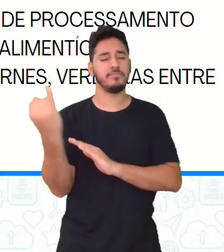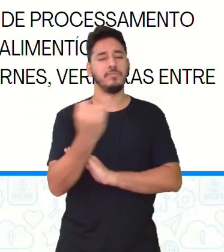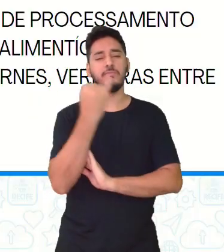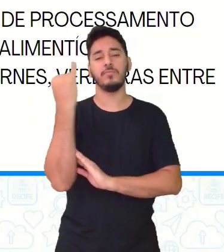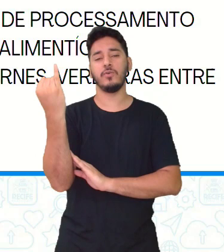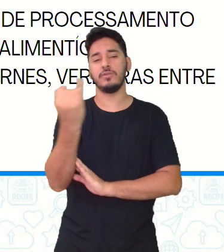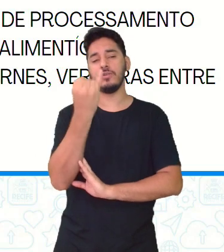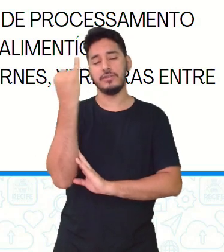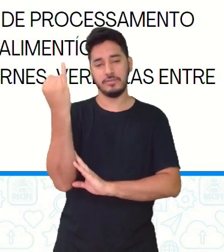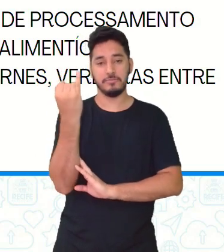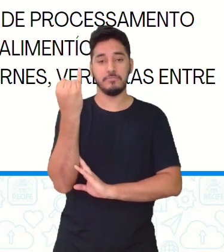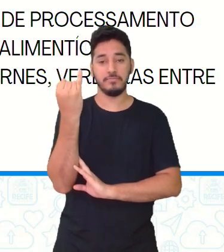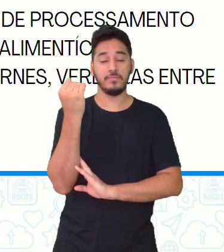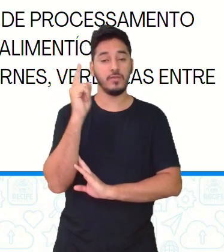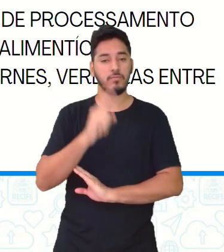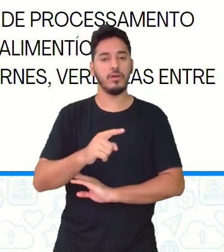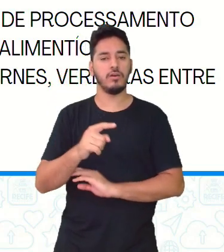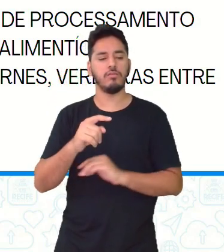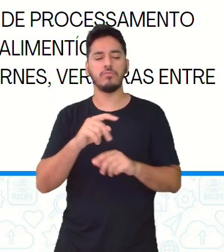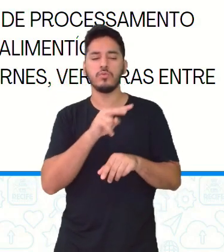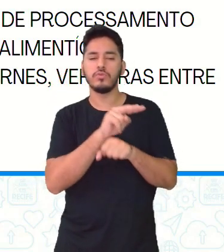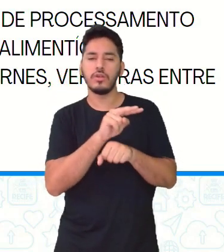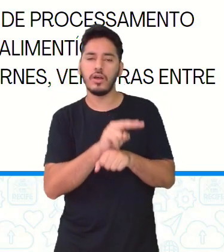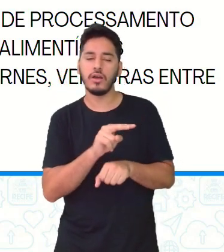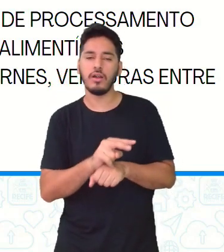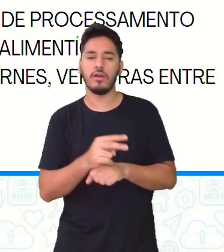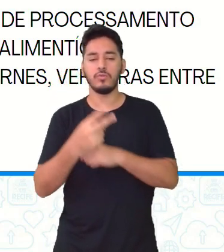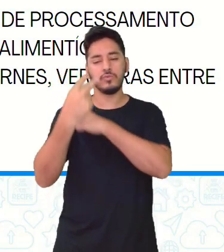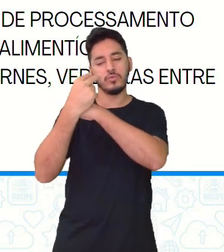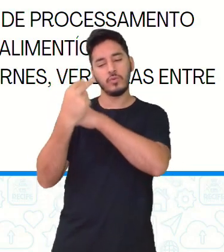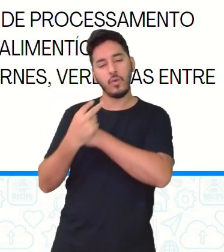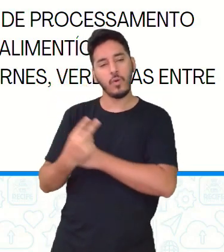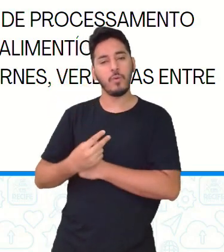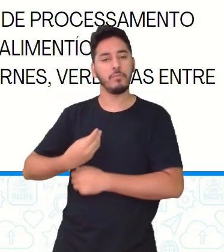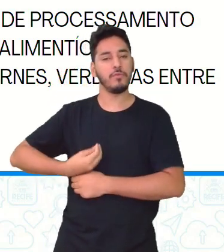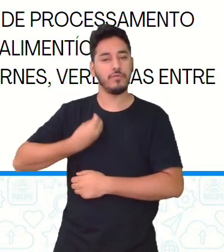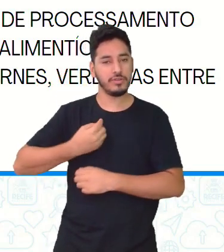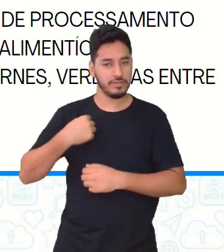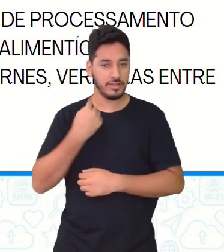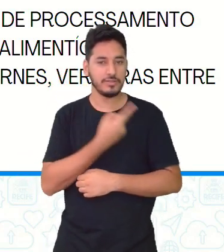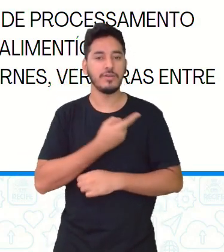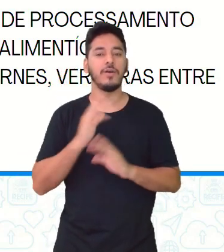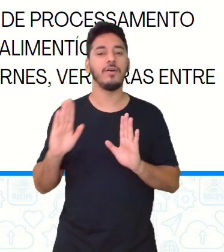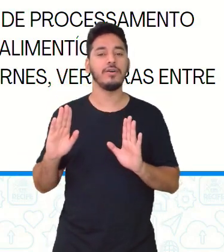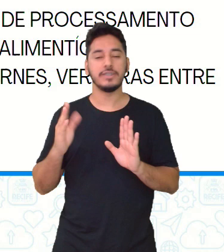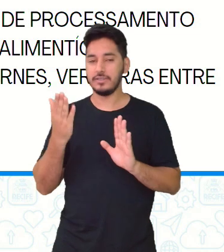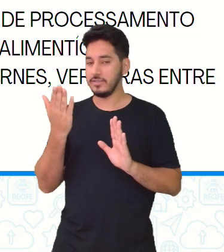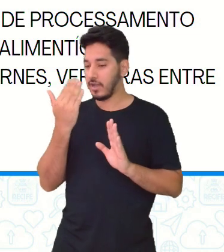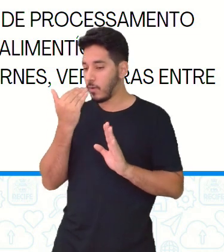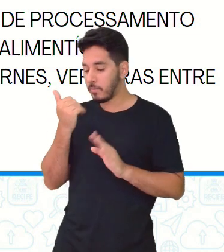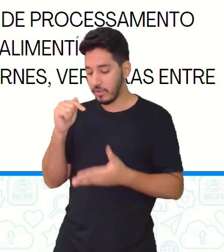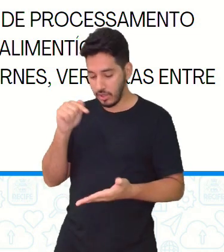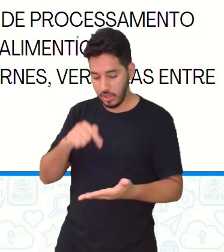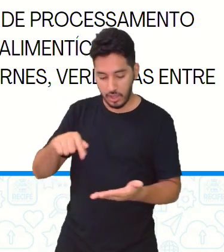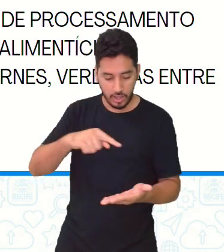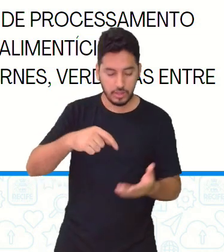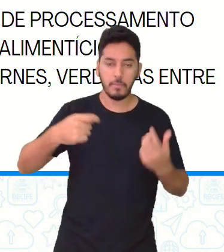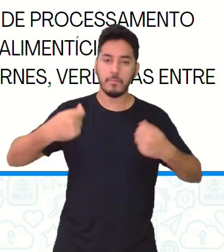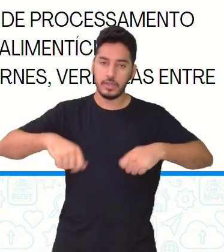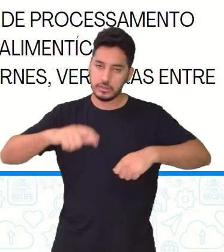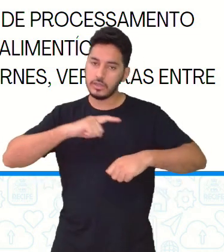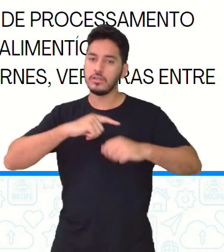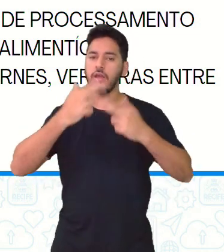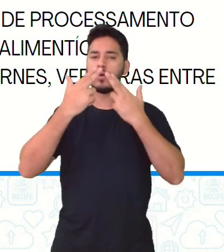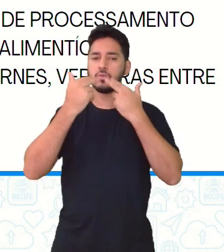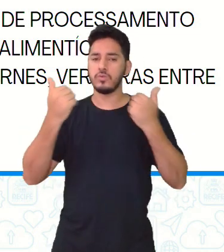importantes para a manutenção do nosso corpo, da nossa vida, não é? Esses alimentos, eles precisam ter esses nutrientes